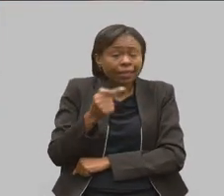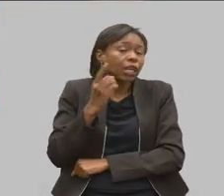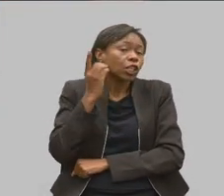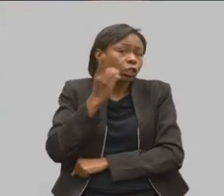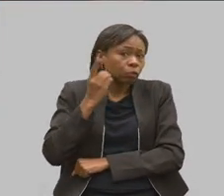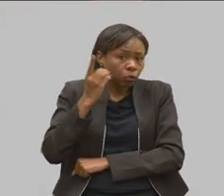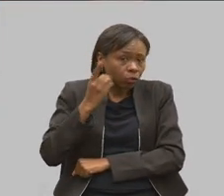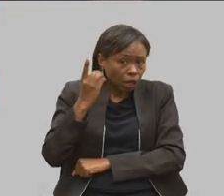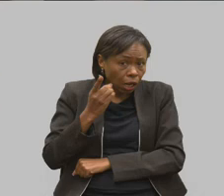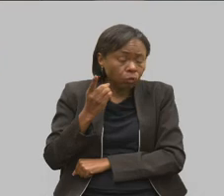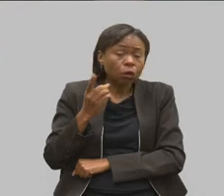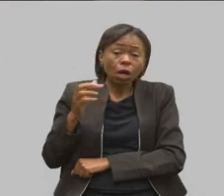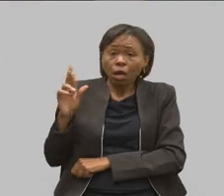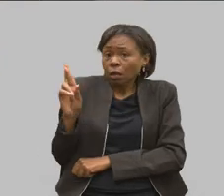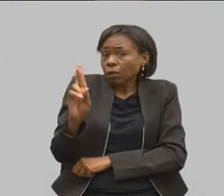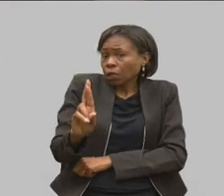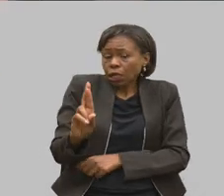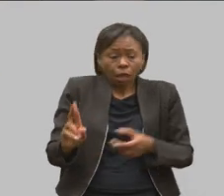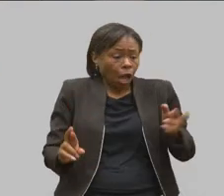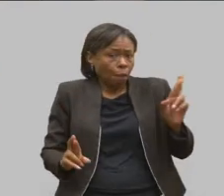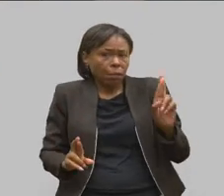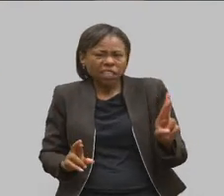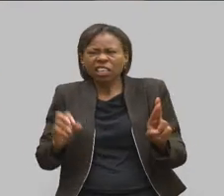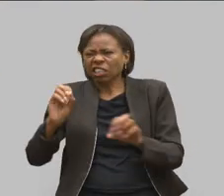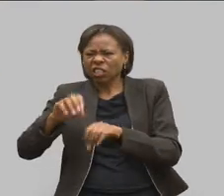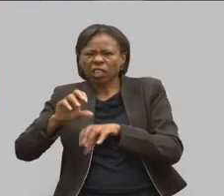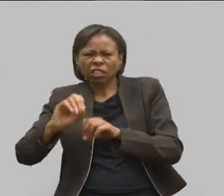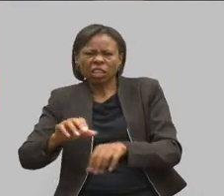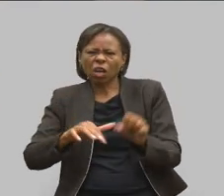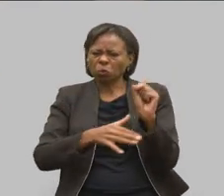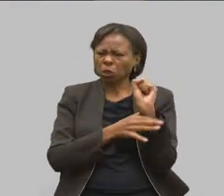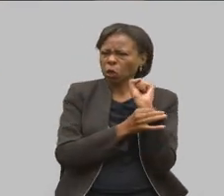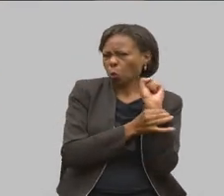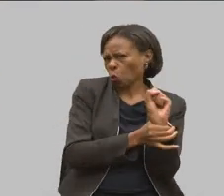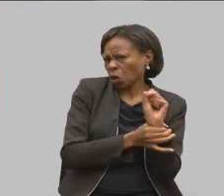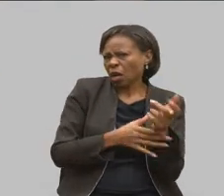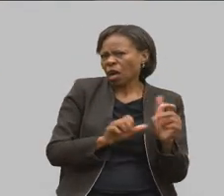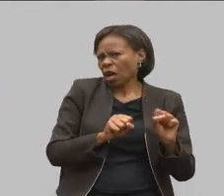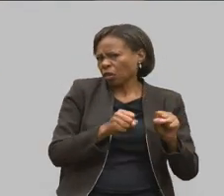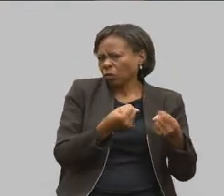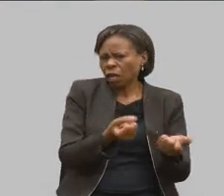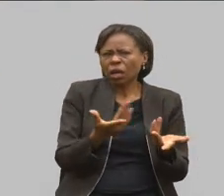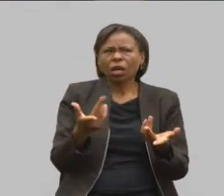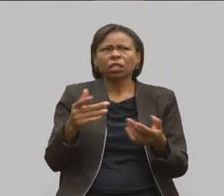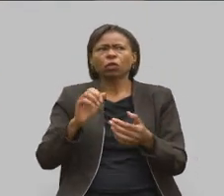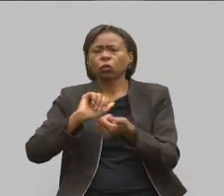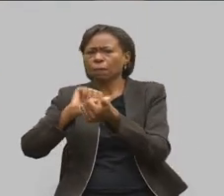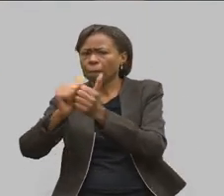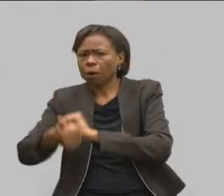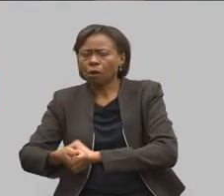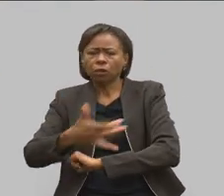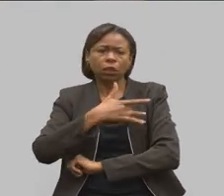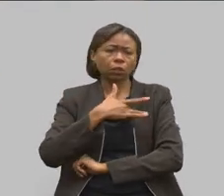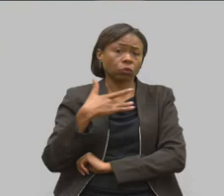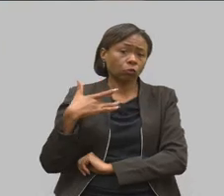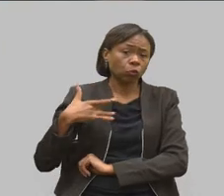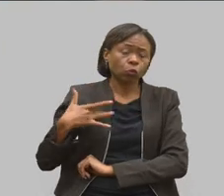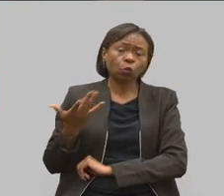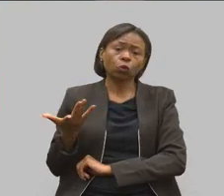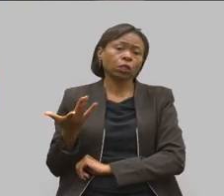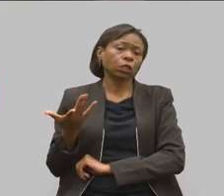setores da sociedade tem representantes da educação da segurança pública tem representantes do esporte da saúde